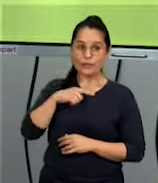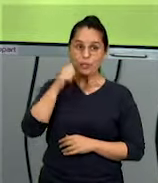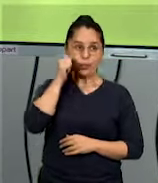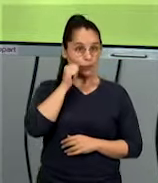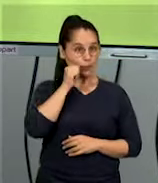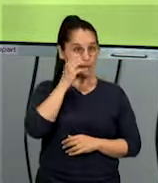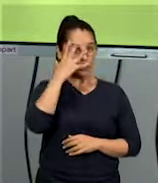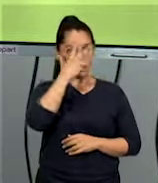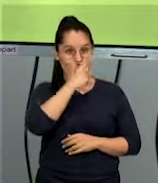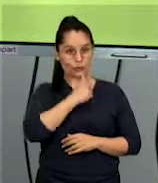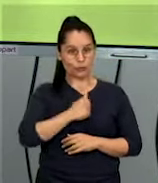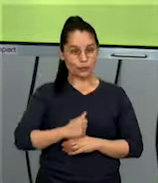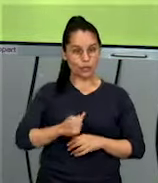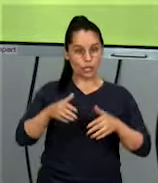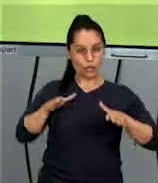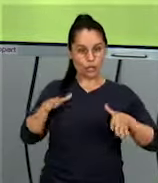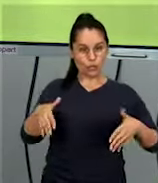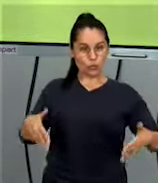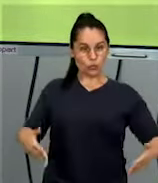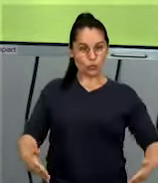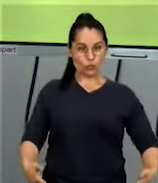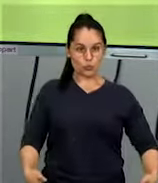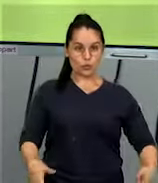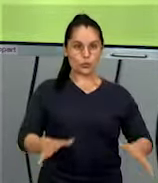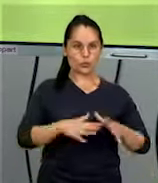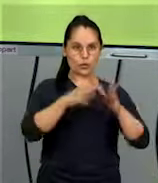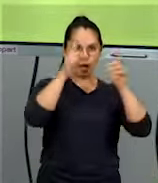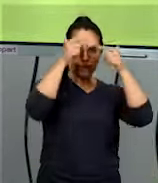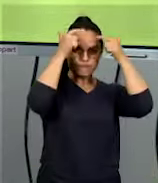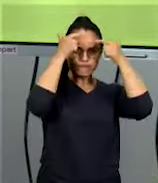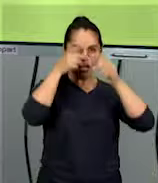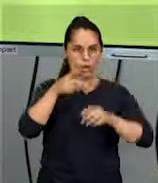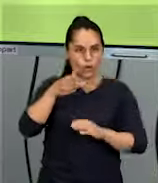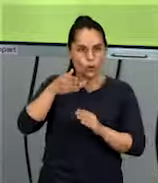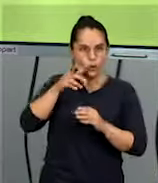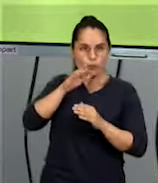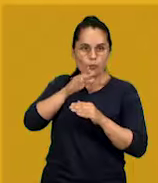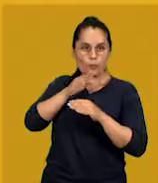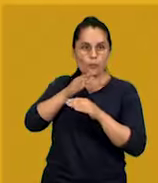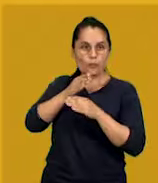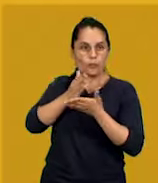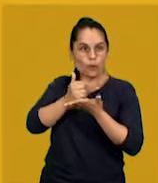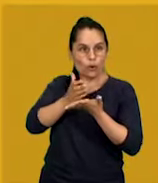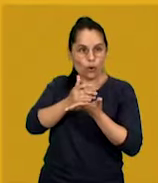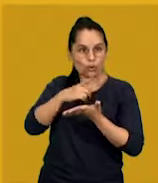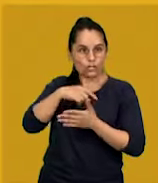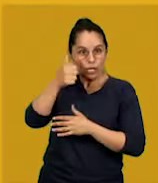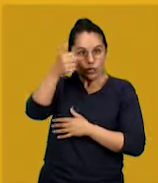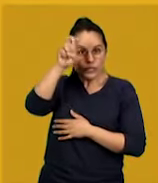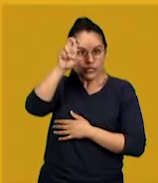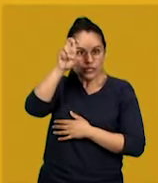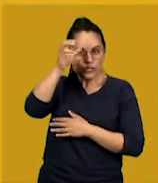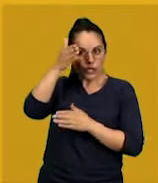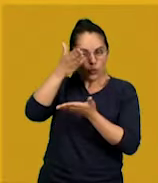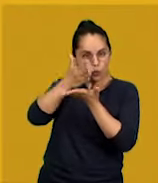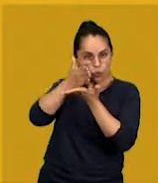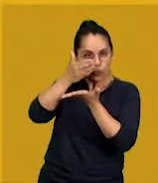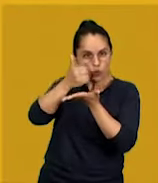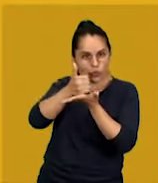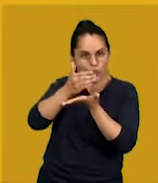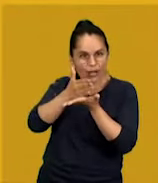com um vestido de princesa, cortando um bolo e em cima do bolo tem um número 15. Pois